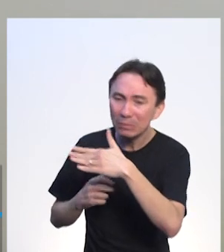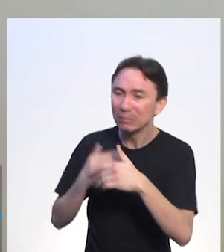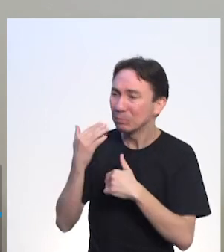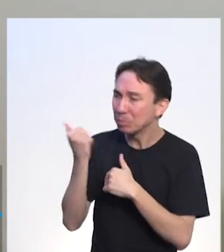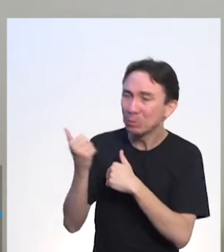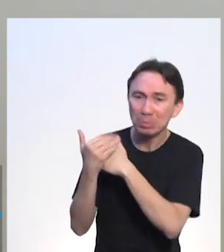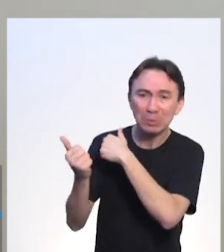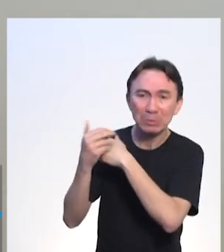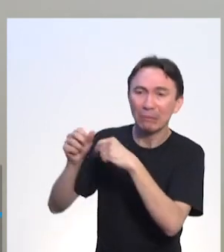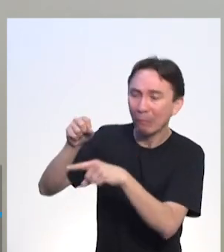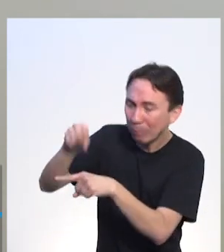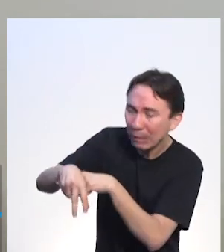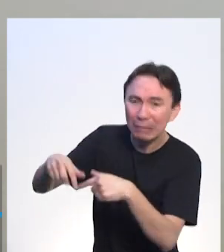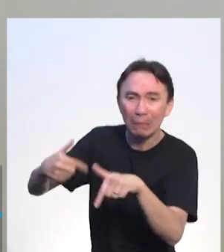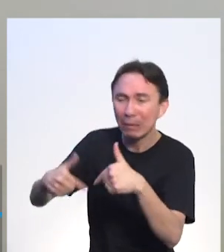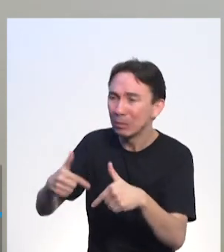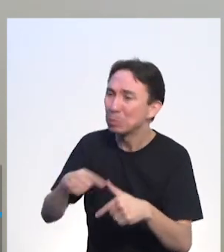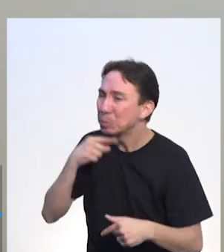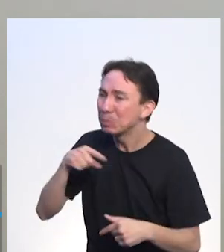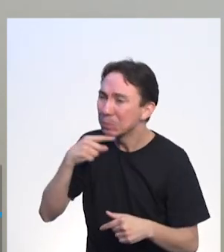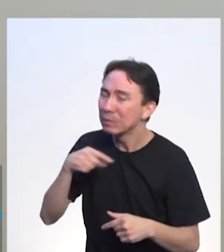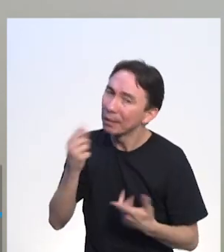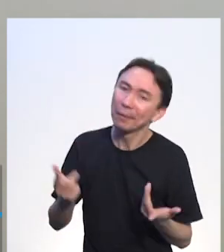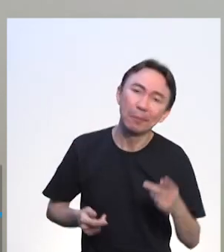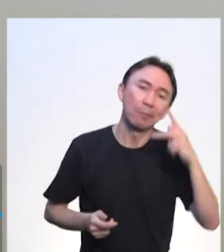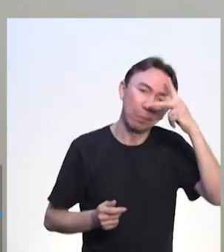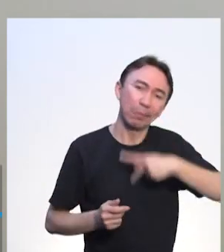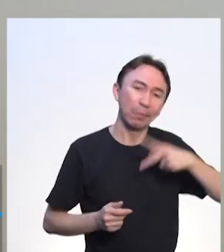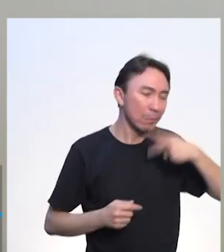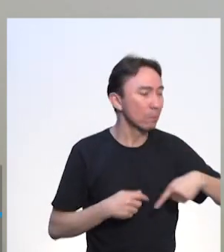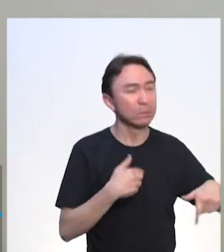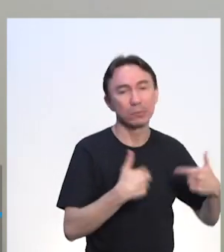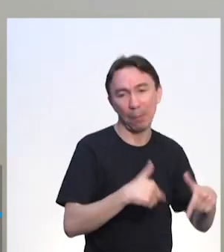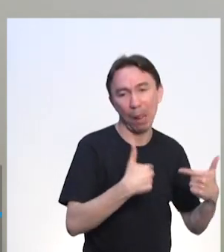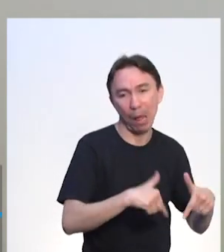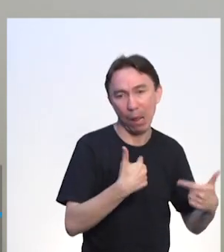família e colocar aí todos os direitos trabalhistas na sua vida.